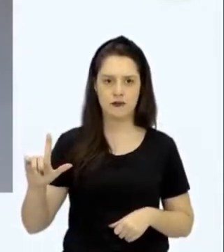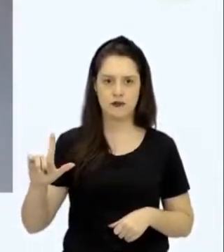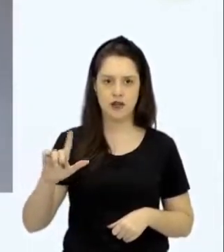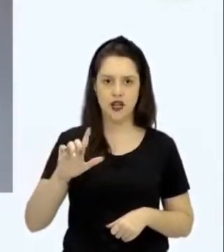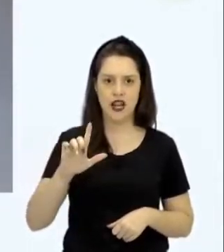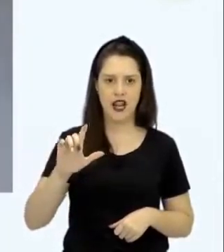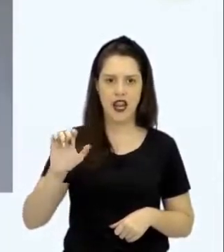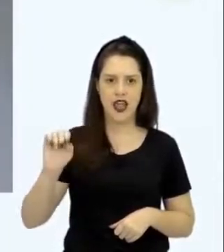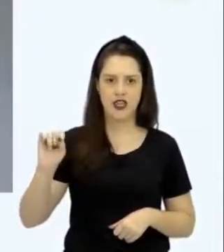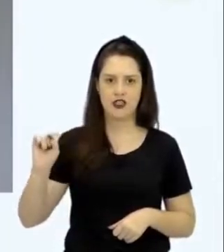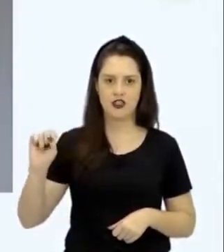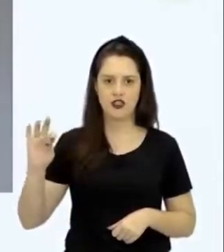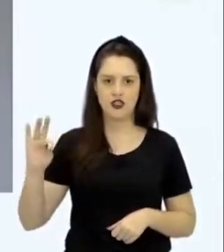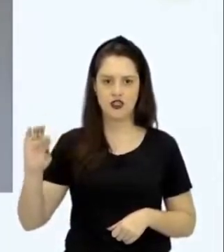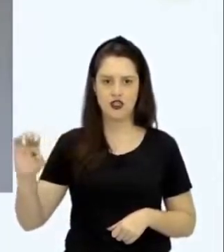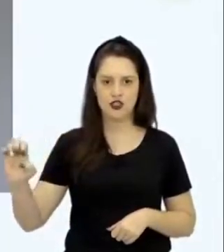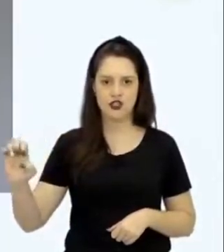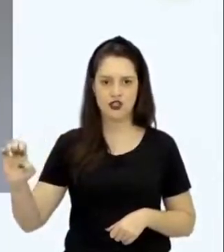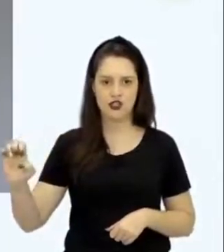um resistor,